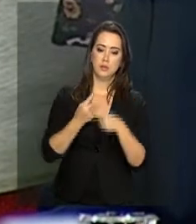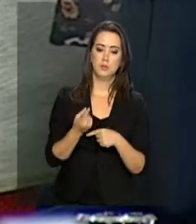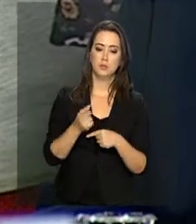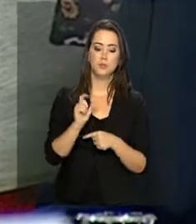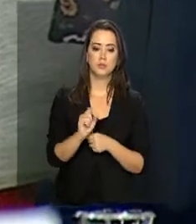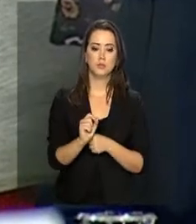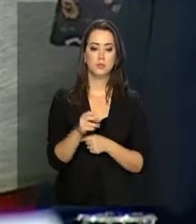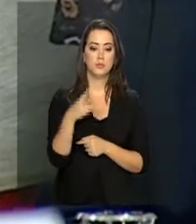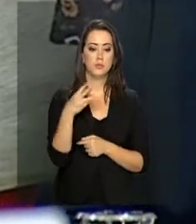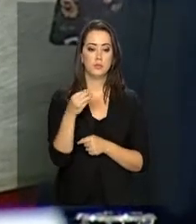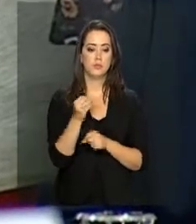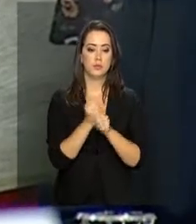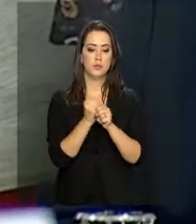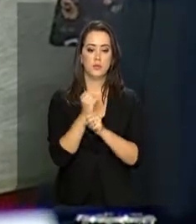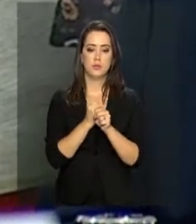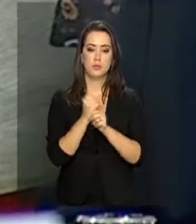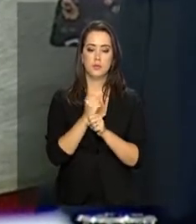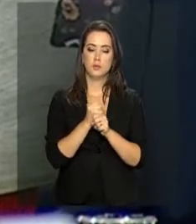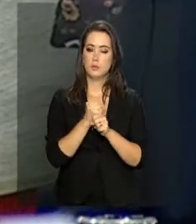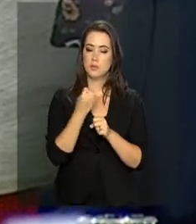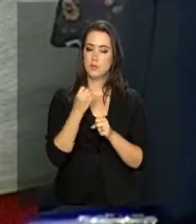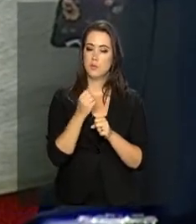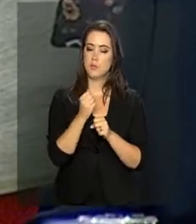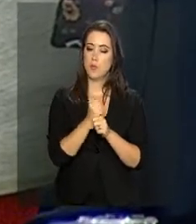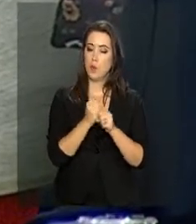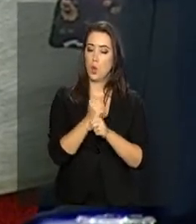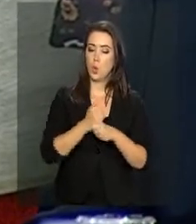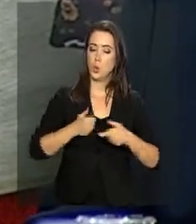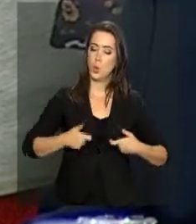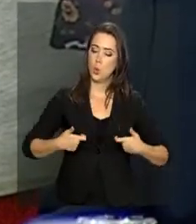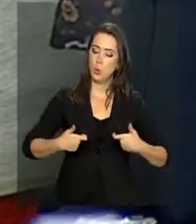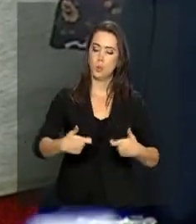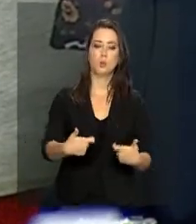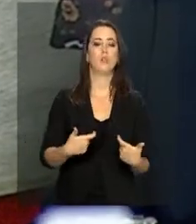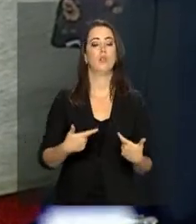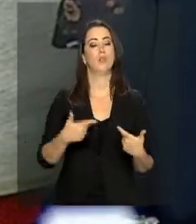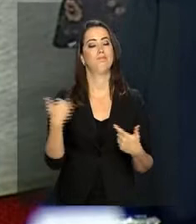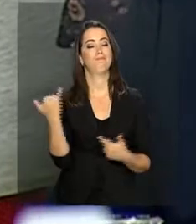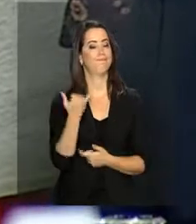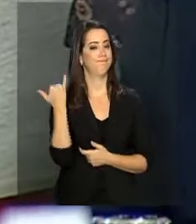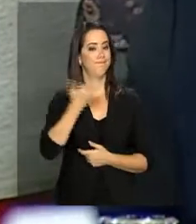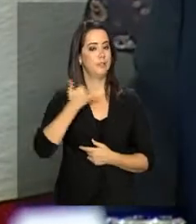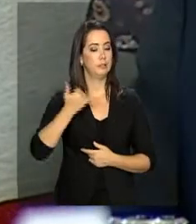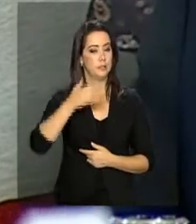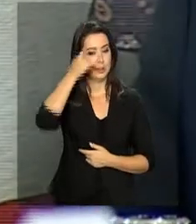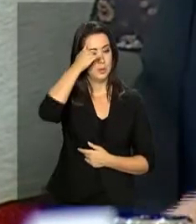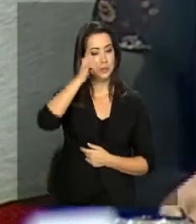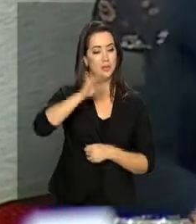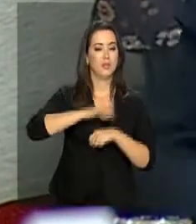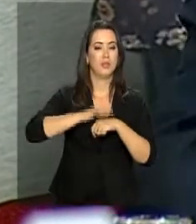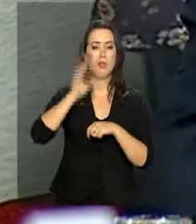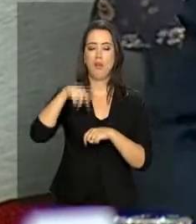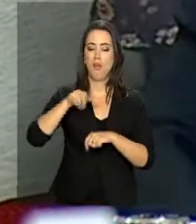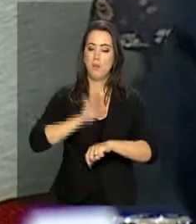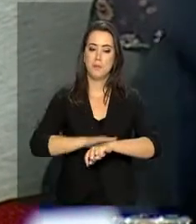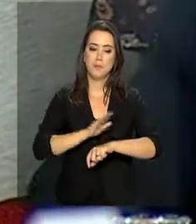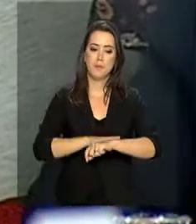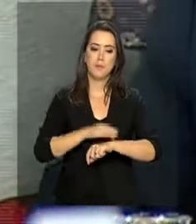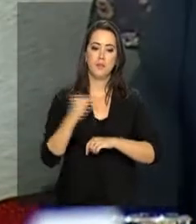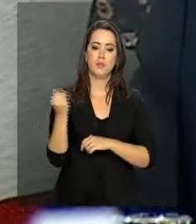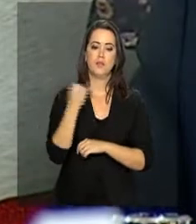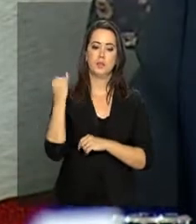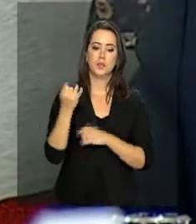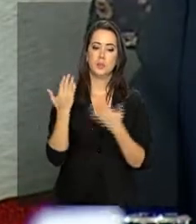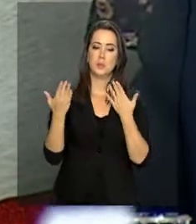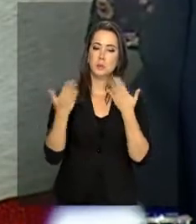30 anos de luta contra a doença é um momento de uma grande